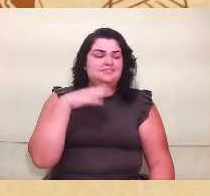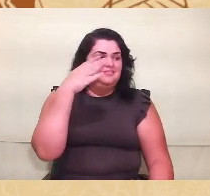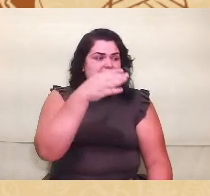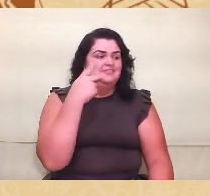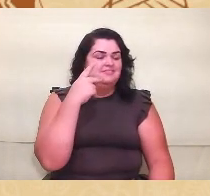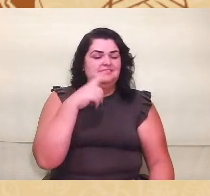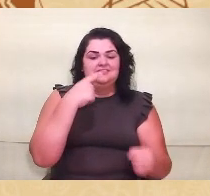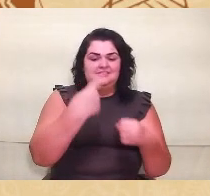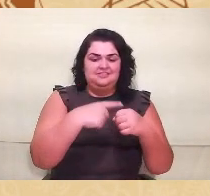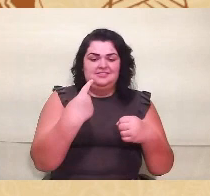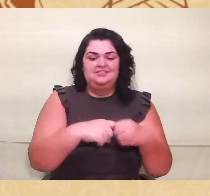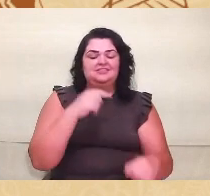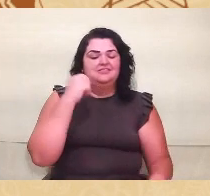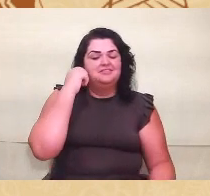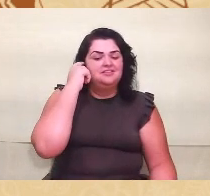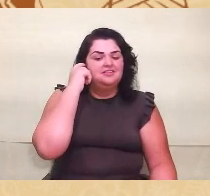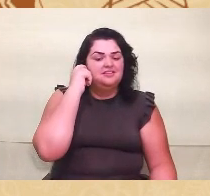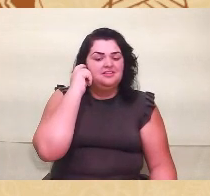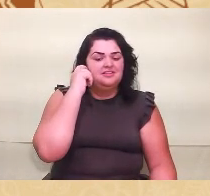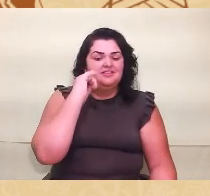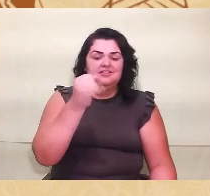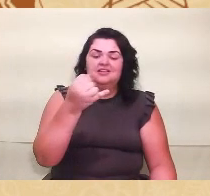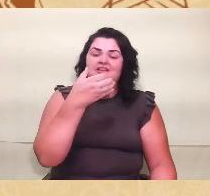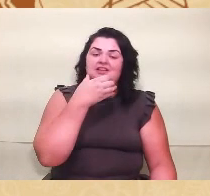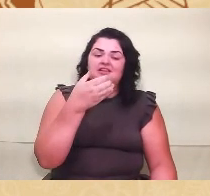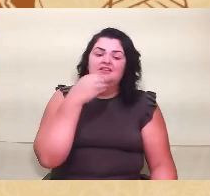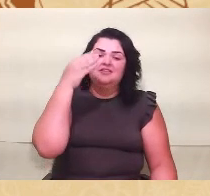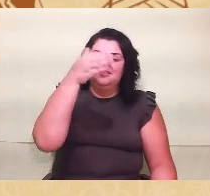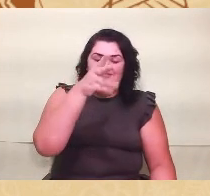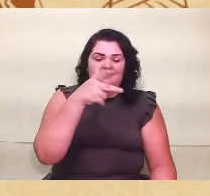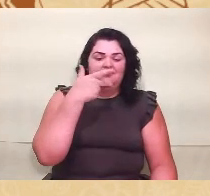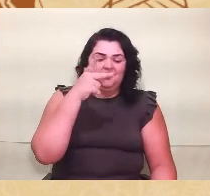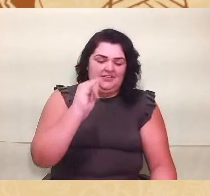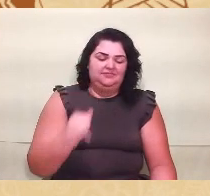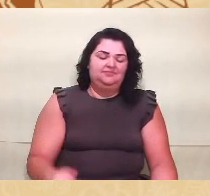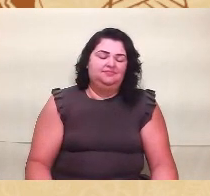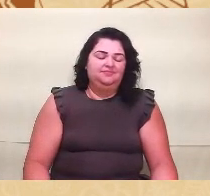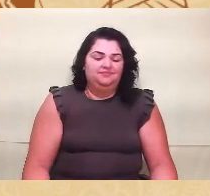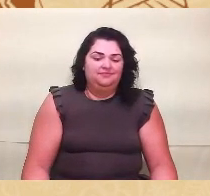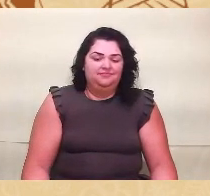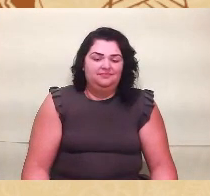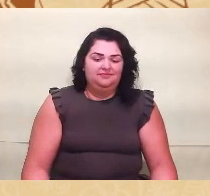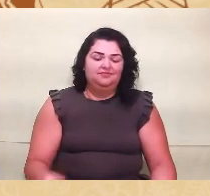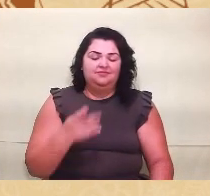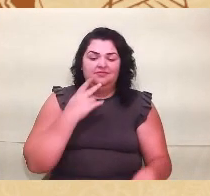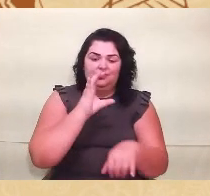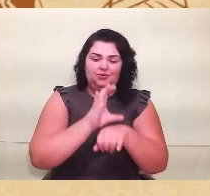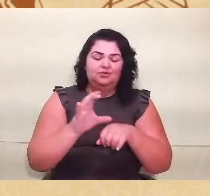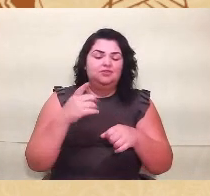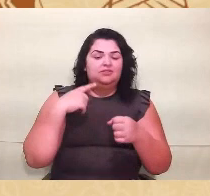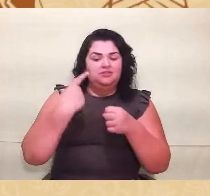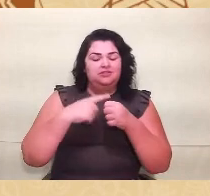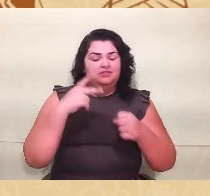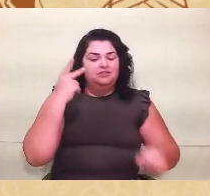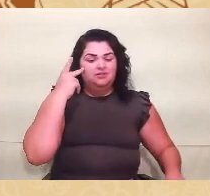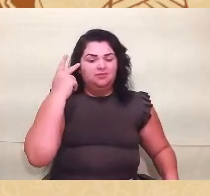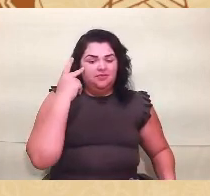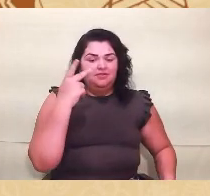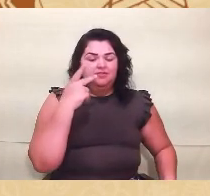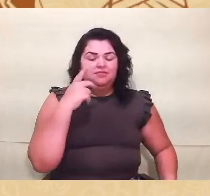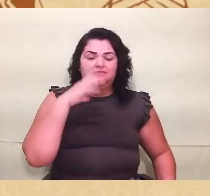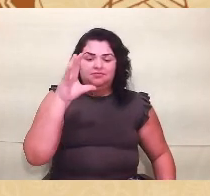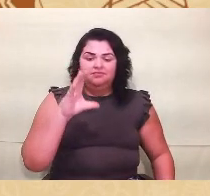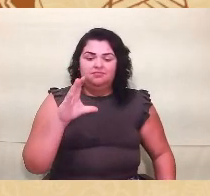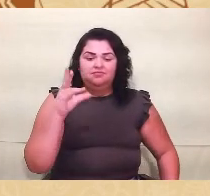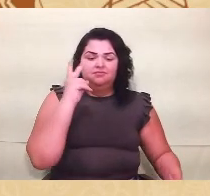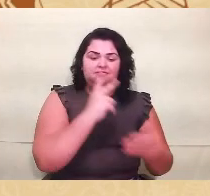cidade. Janeiro, agora em dezembro, estou indo fazer um curso sobre a cidade de São Paulo, mas vai ser ao ar livre, falando um